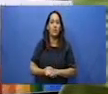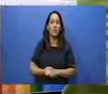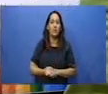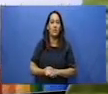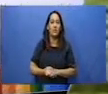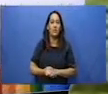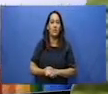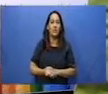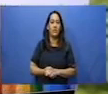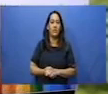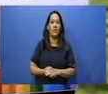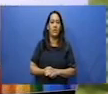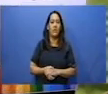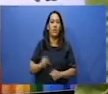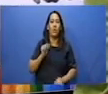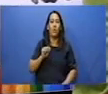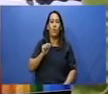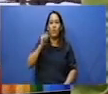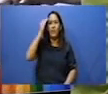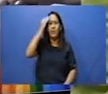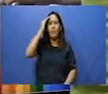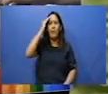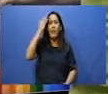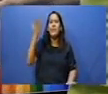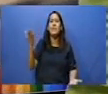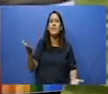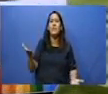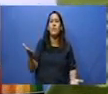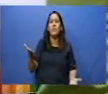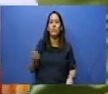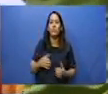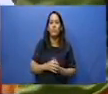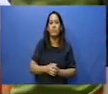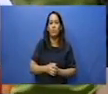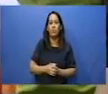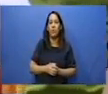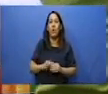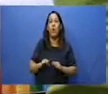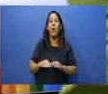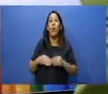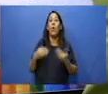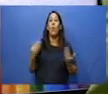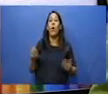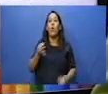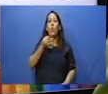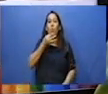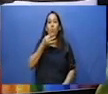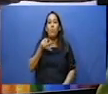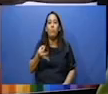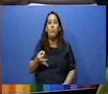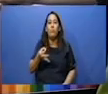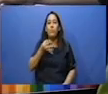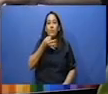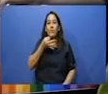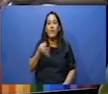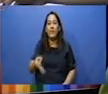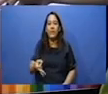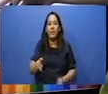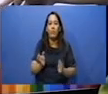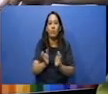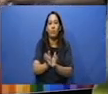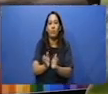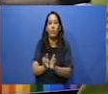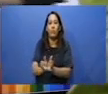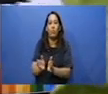vista sobre o ocorrido? Quais? Qual é a opinião do grupo sobre essa